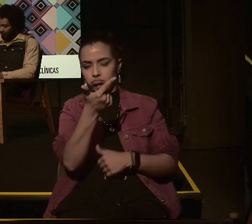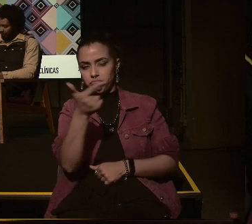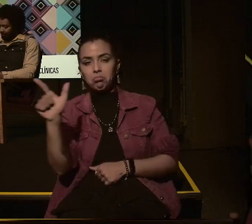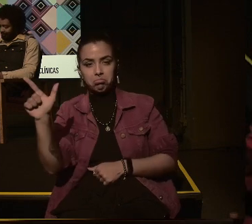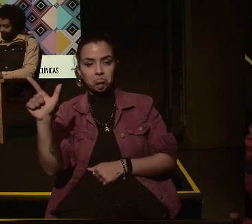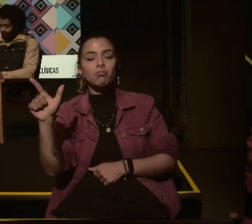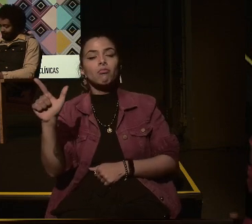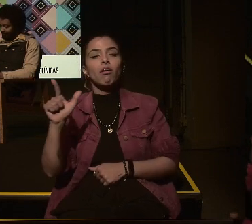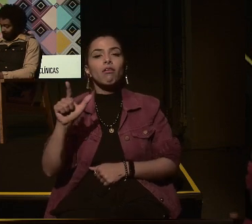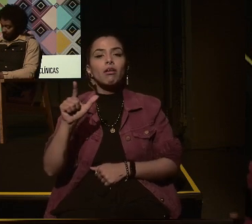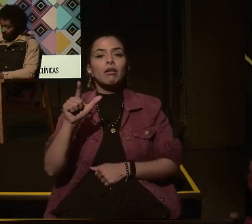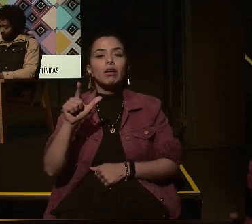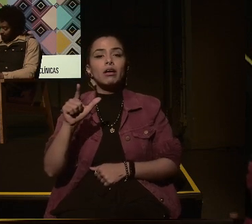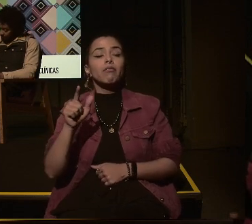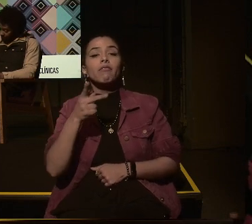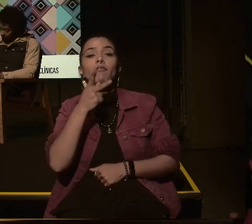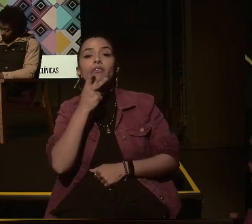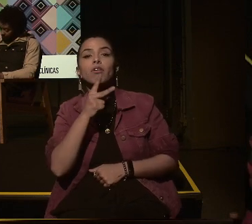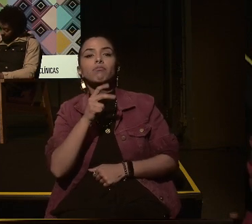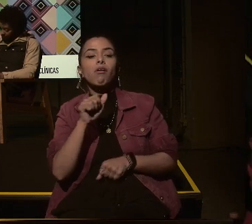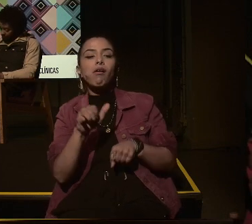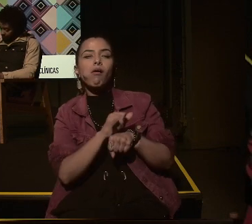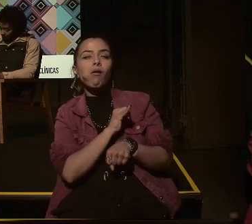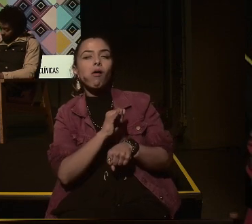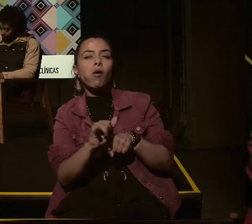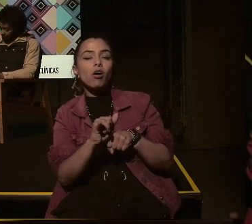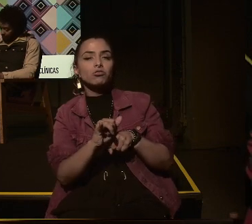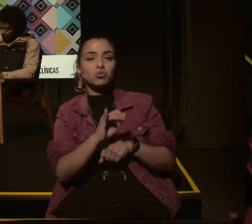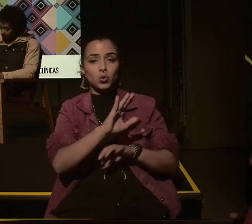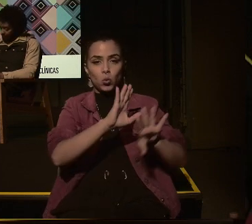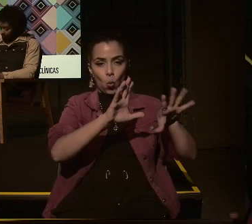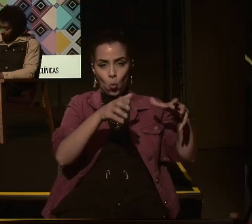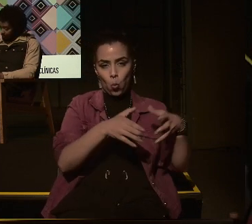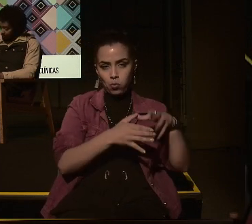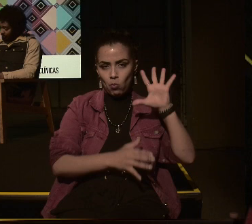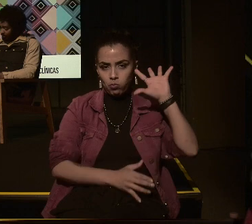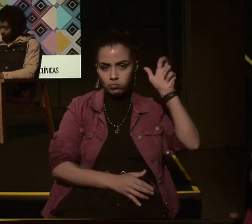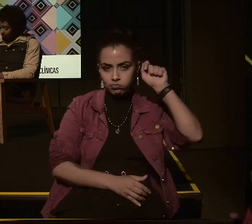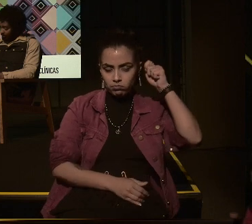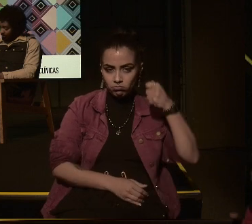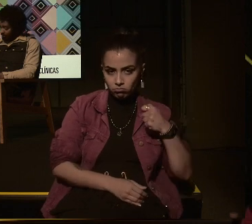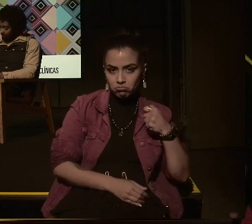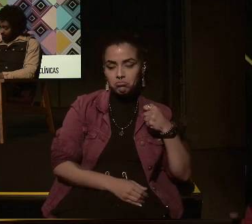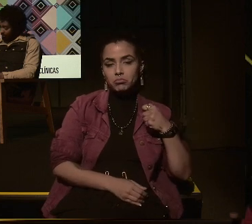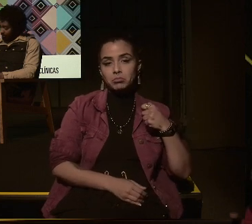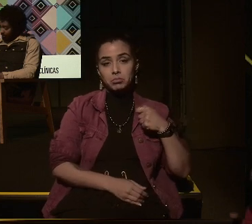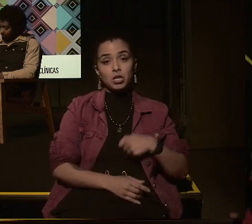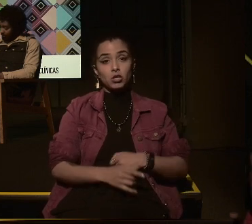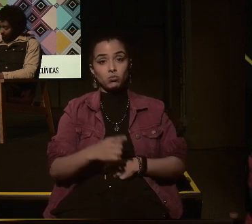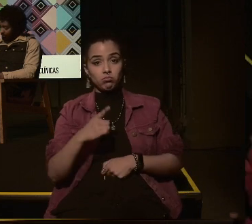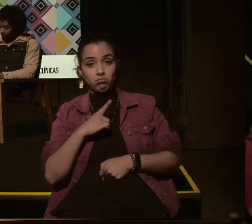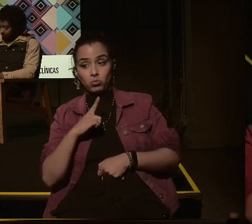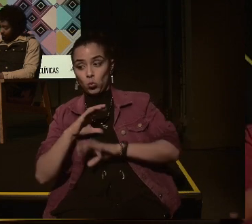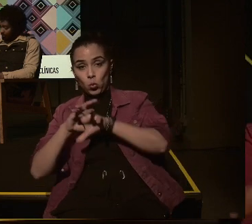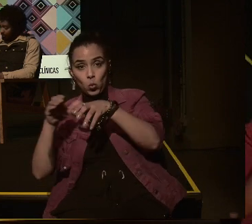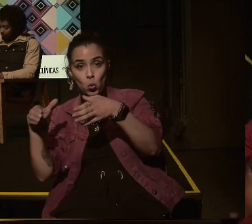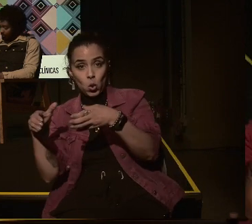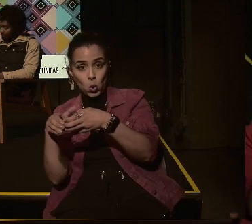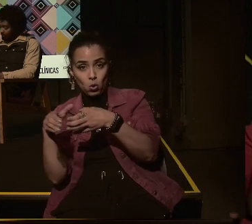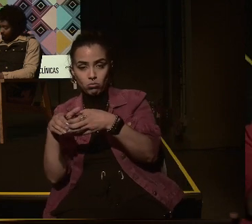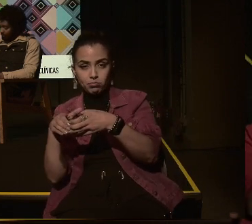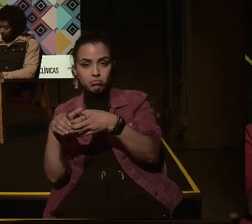ideia de neutralidade, de norma e de padrão do branco.